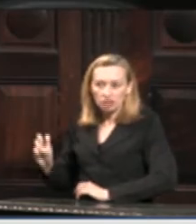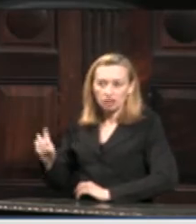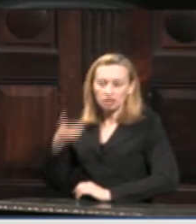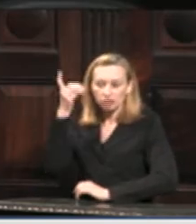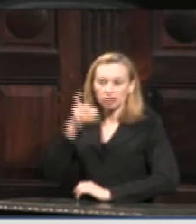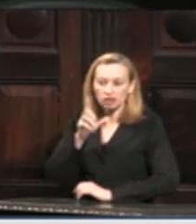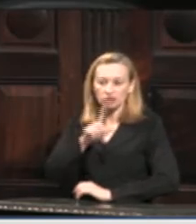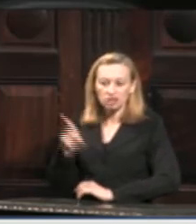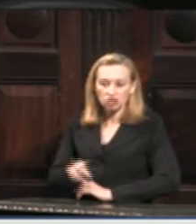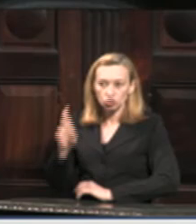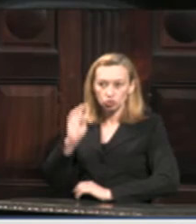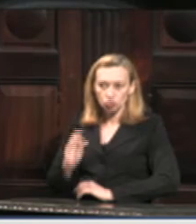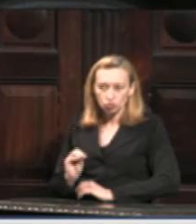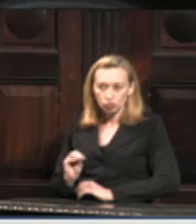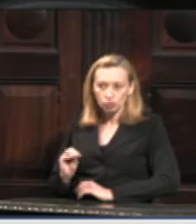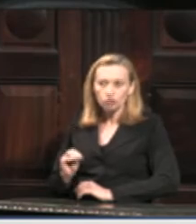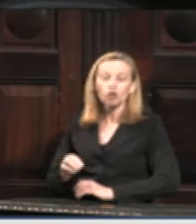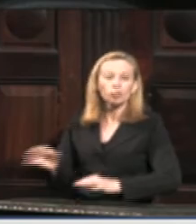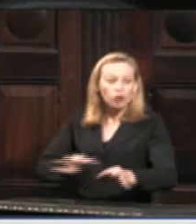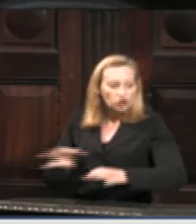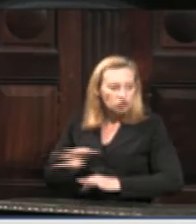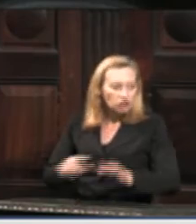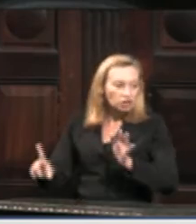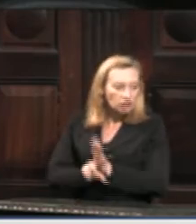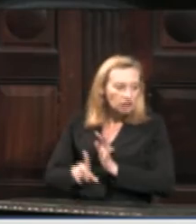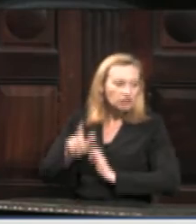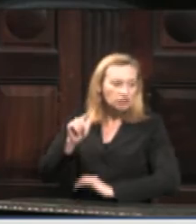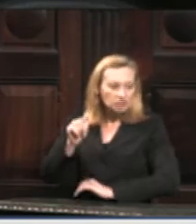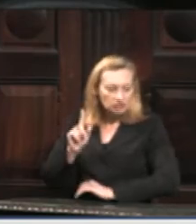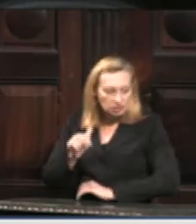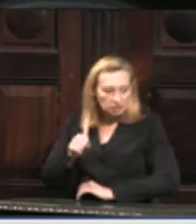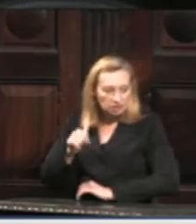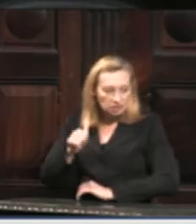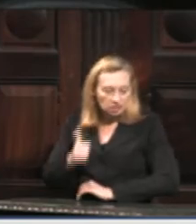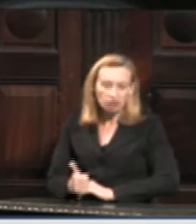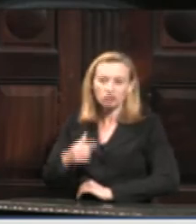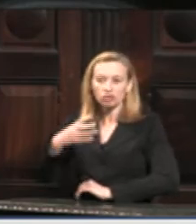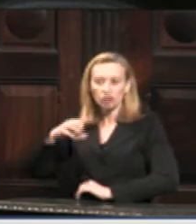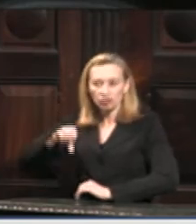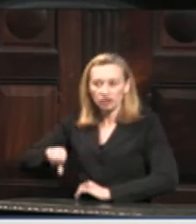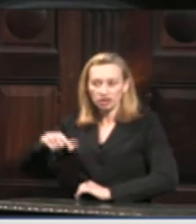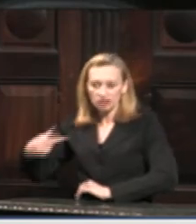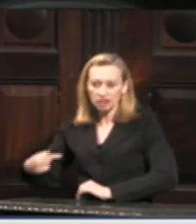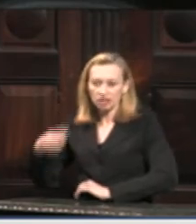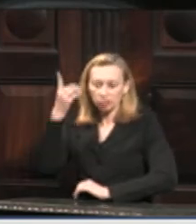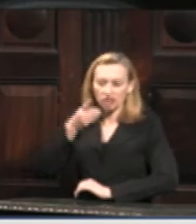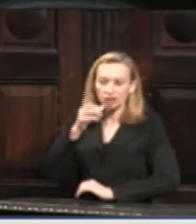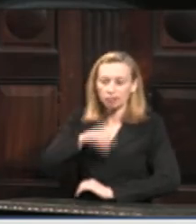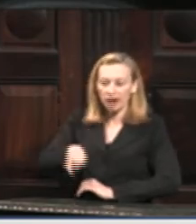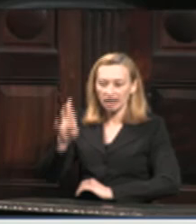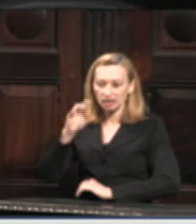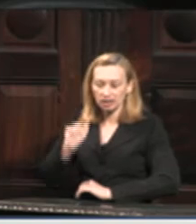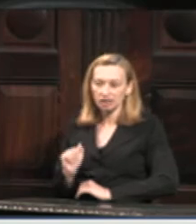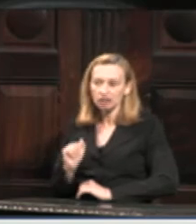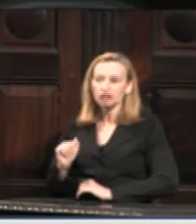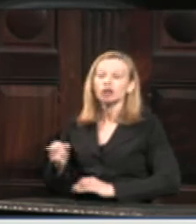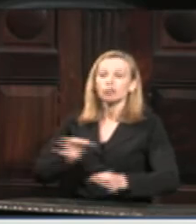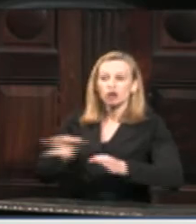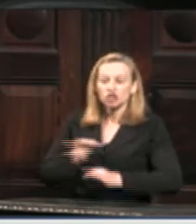deputado Zito. Projeto de lei número 797 de 2015, de autoria da deputada Marta Rocha. Projeto